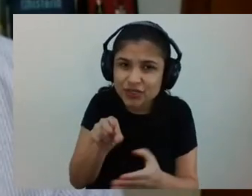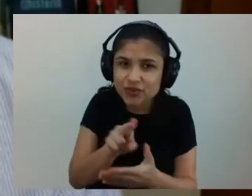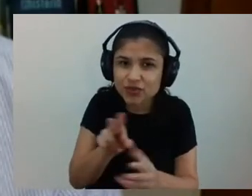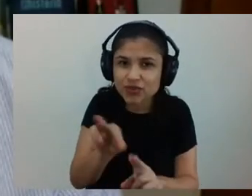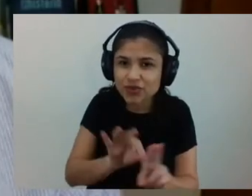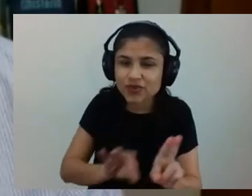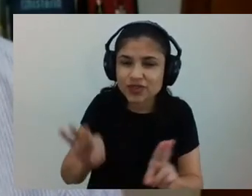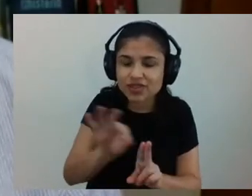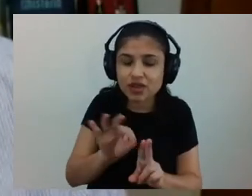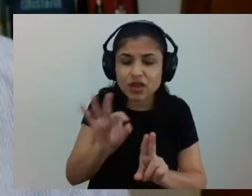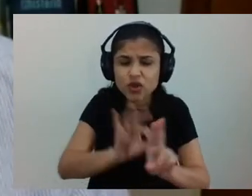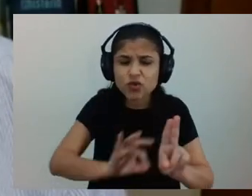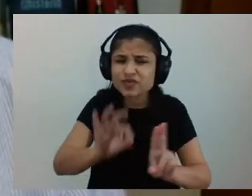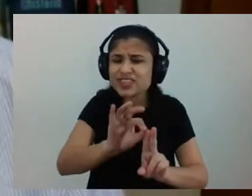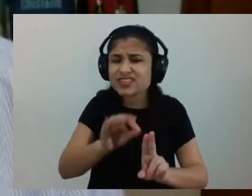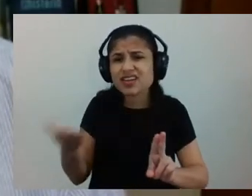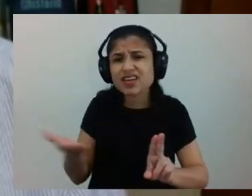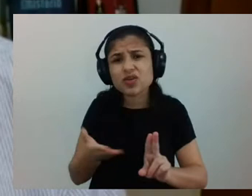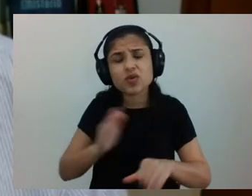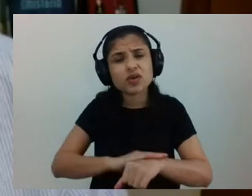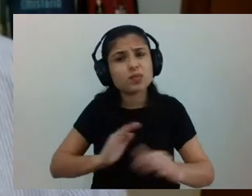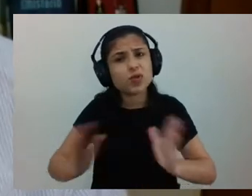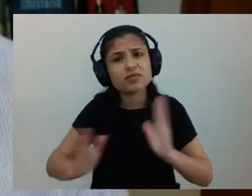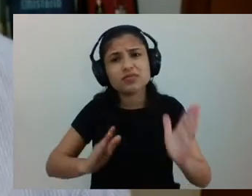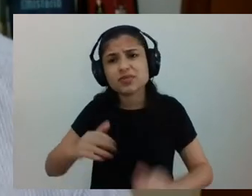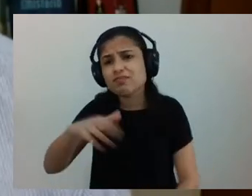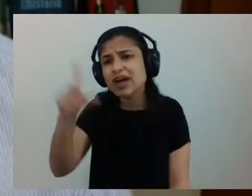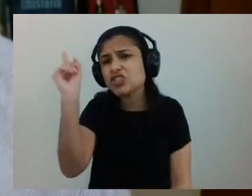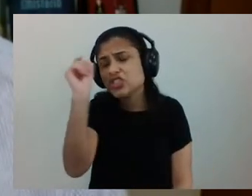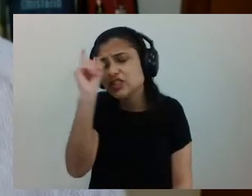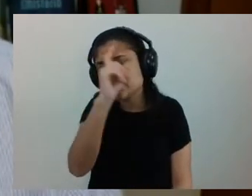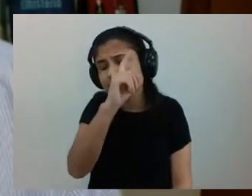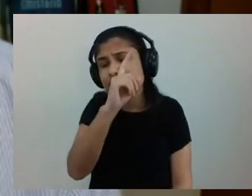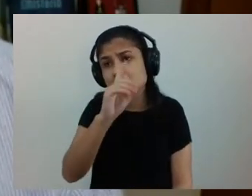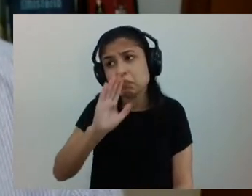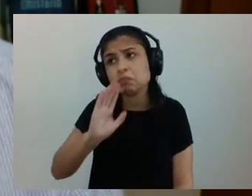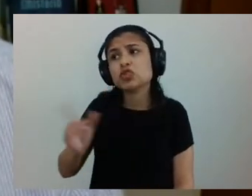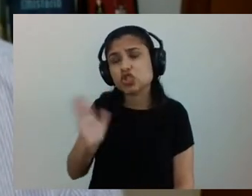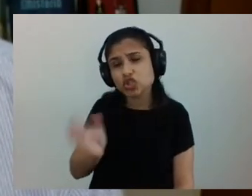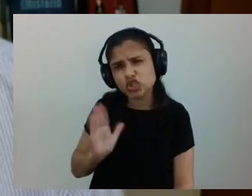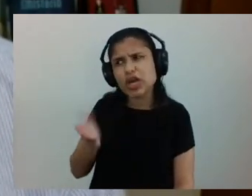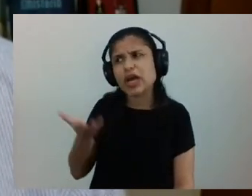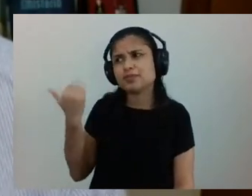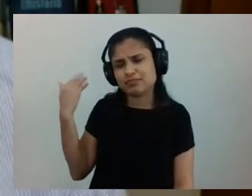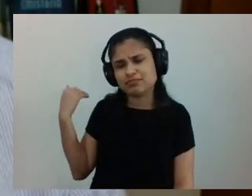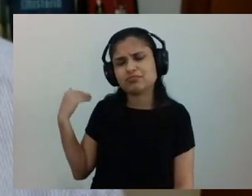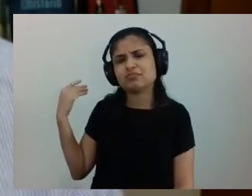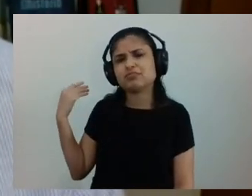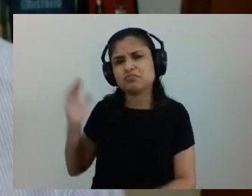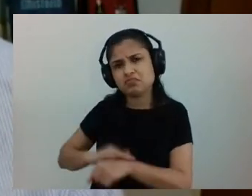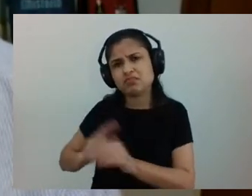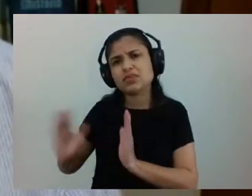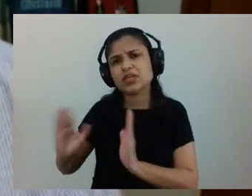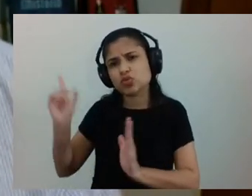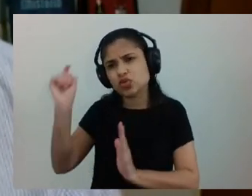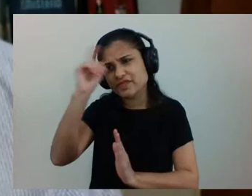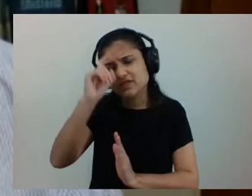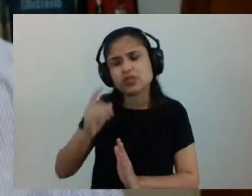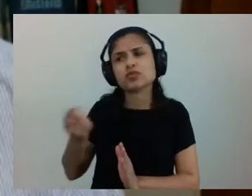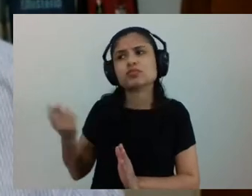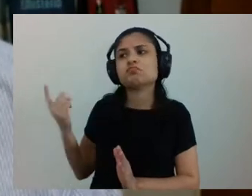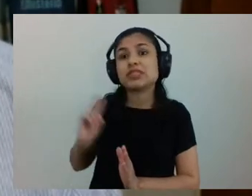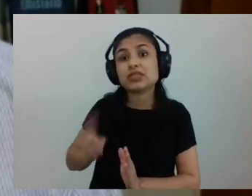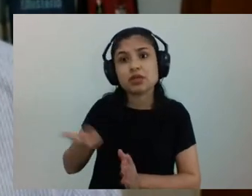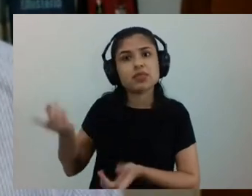um dos momentos mais difíceis da sua história, mas ela já passou por outros também difíceis. E ela sempre venceu, ela